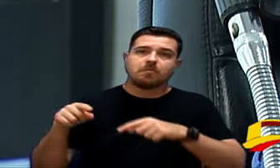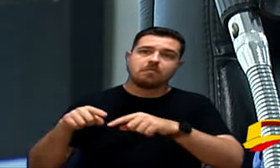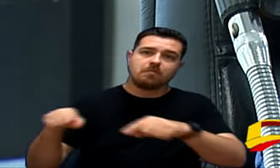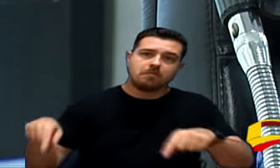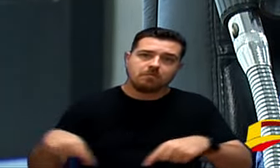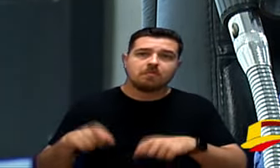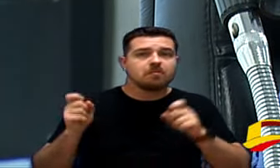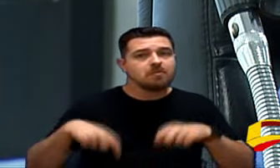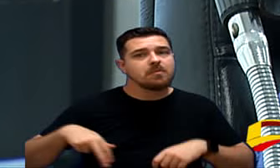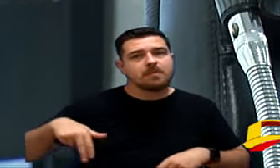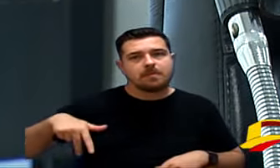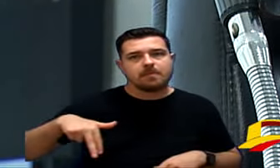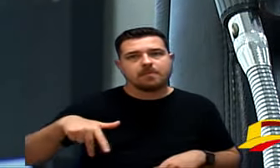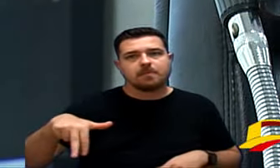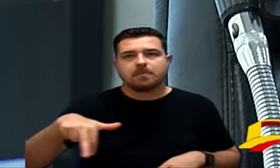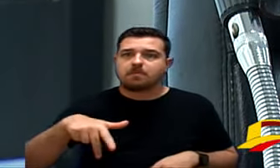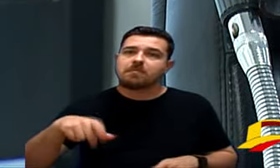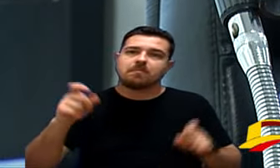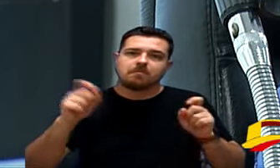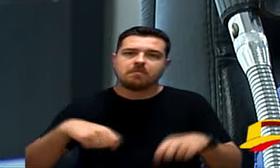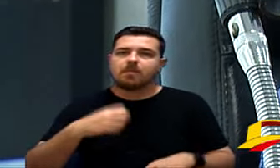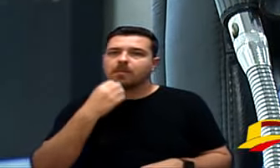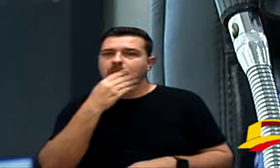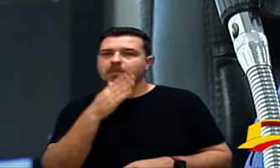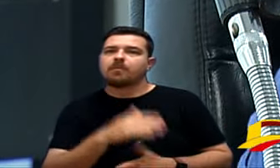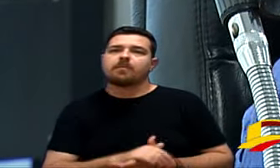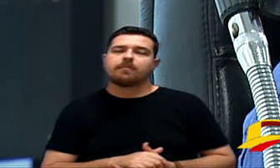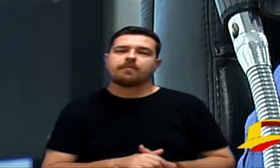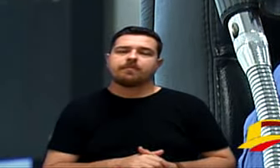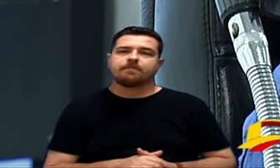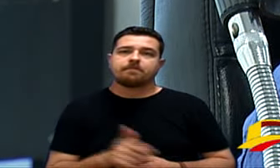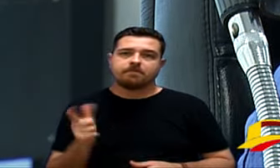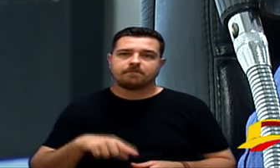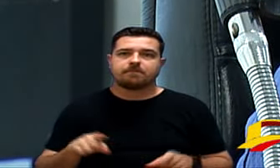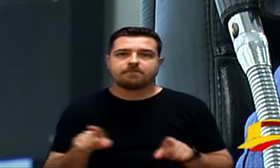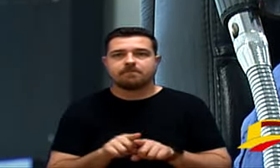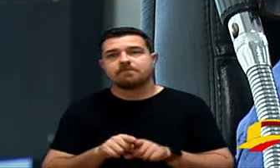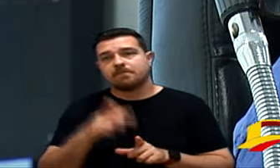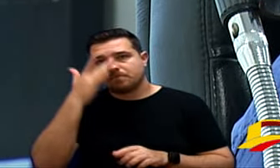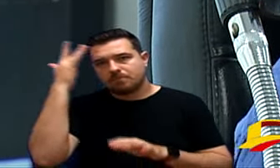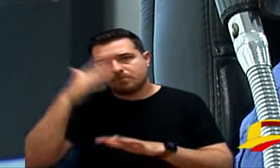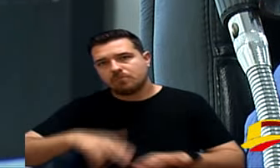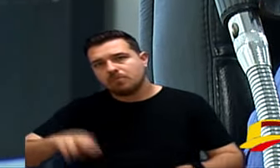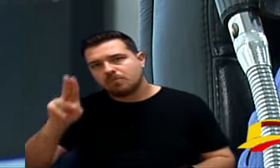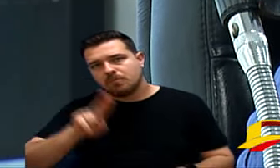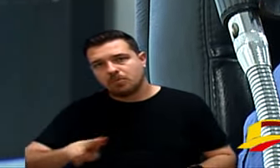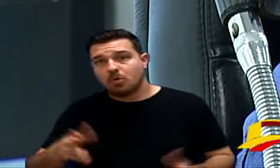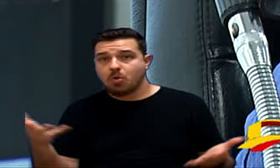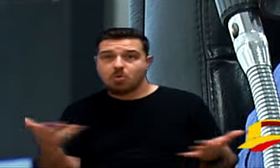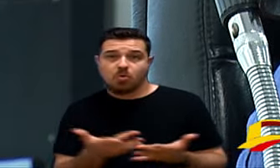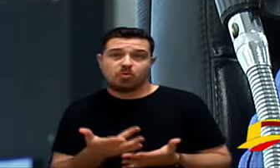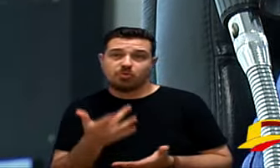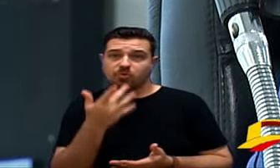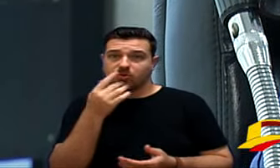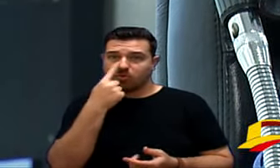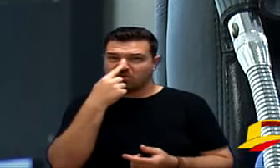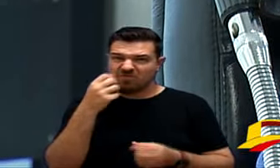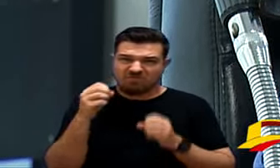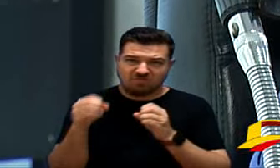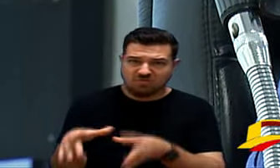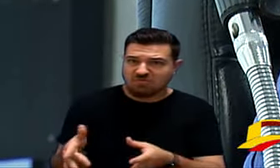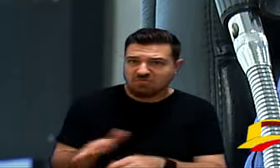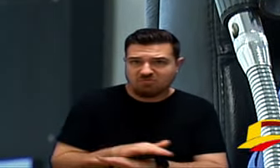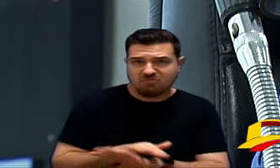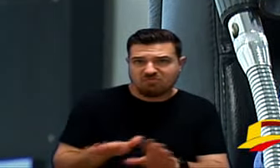fazer uma pista de caminhada ali de uns 2 Km em torno que seria muito útil porque hoje só serve para descarte de lixo e